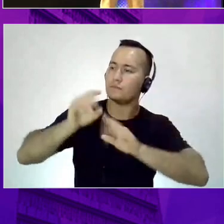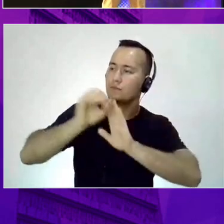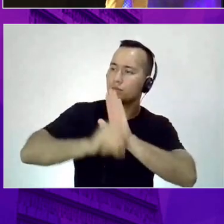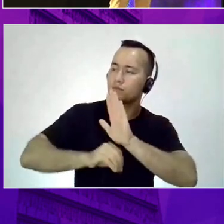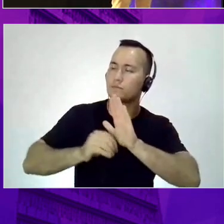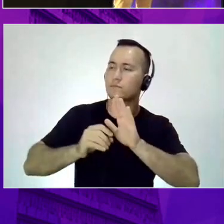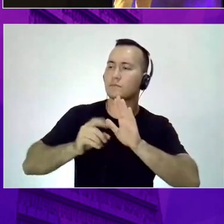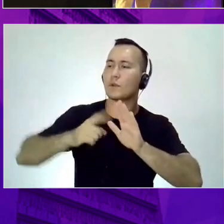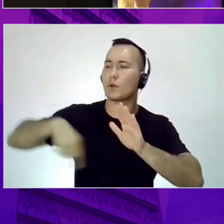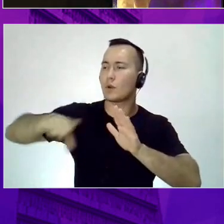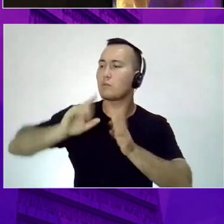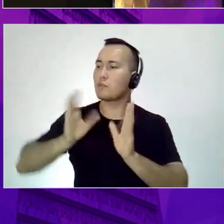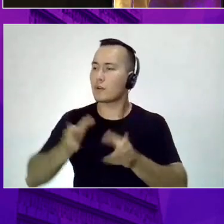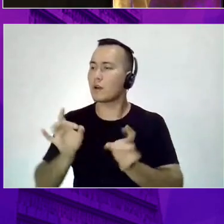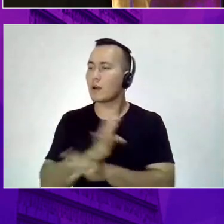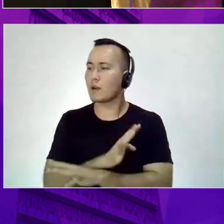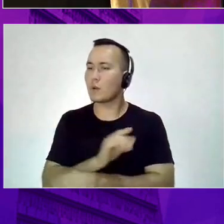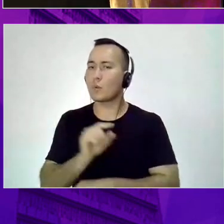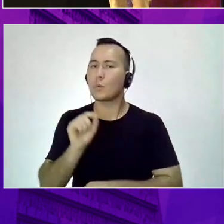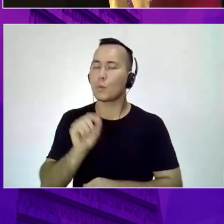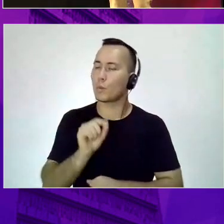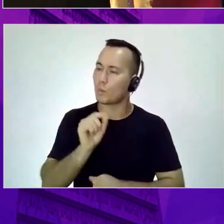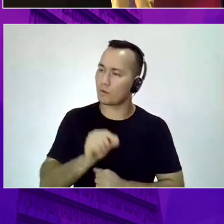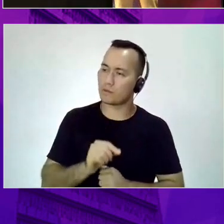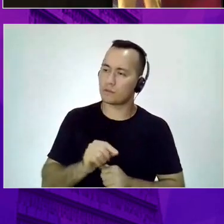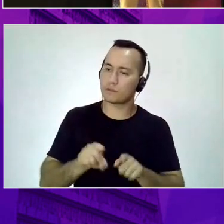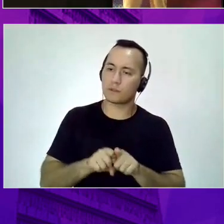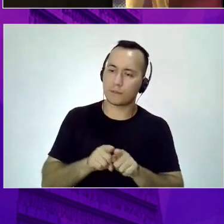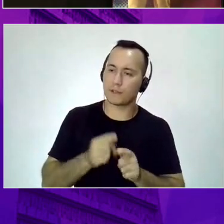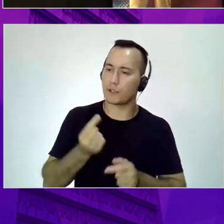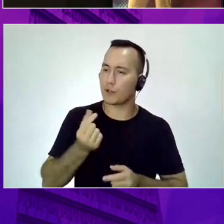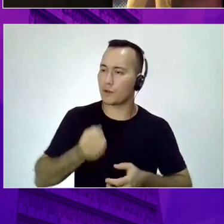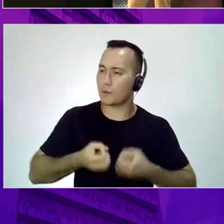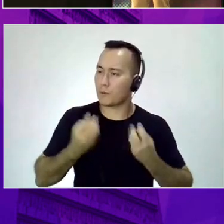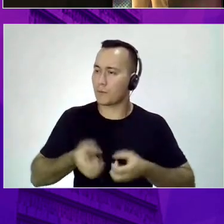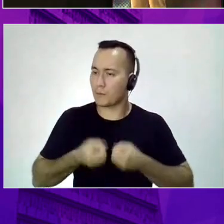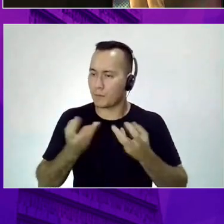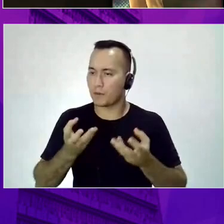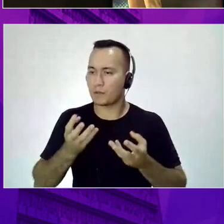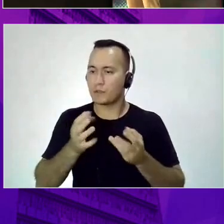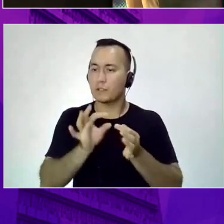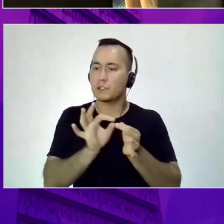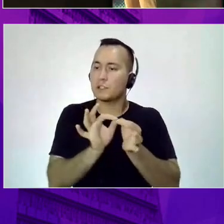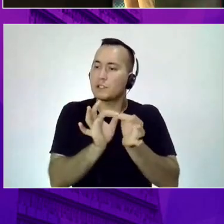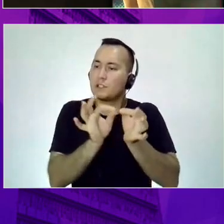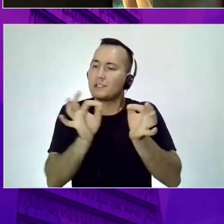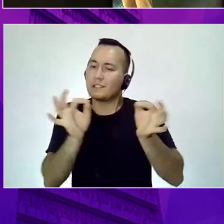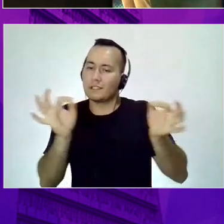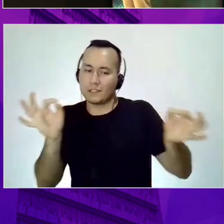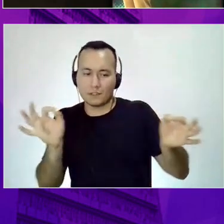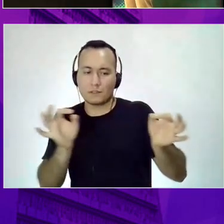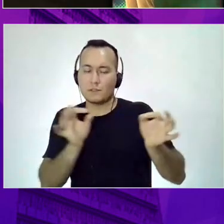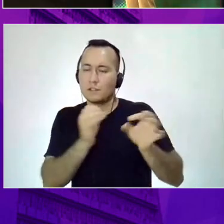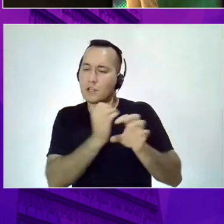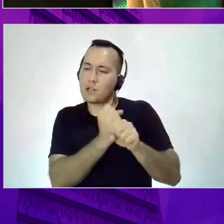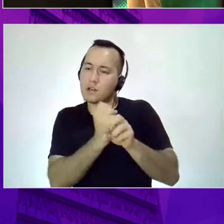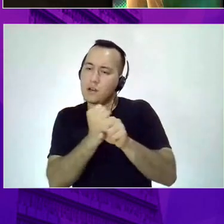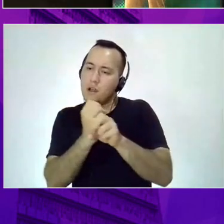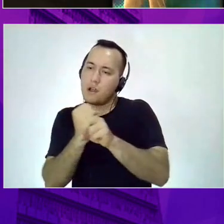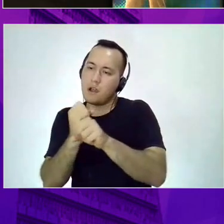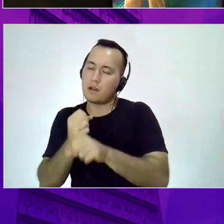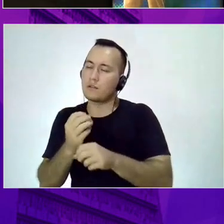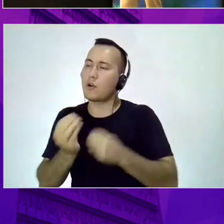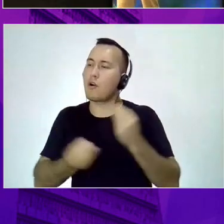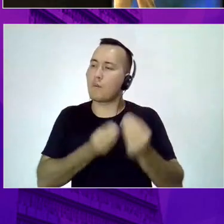vê resultados, como é que a gente vê custos, como é que a gente mensura isso que a gente está entregando, pensando, planejando. Mas a gente